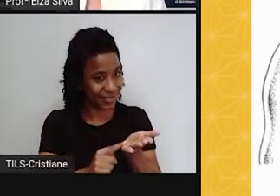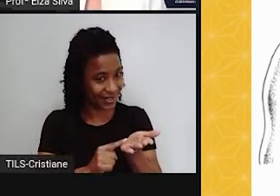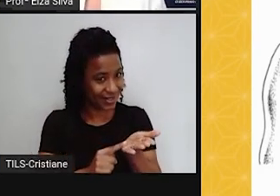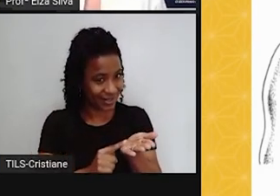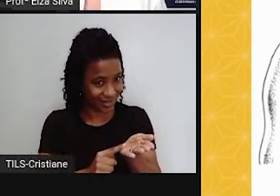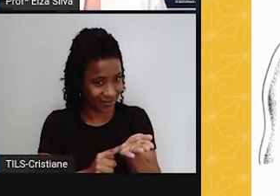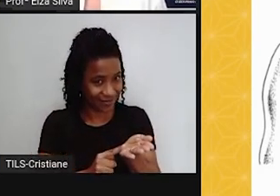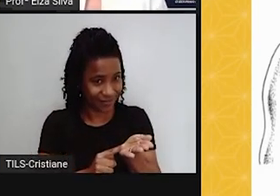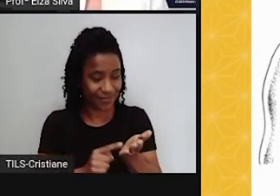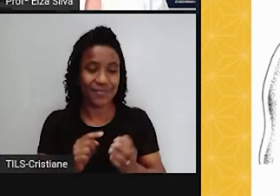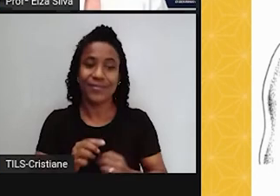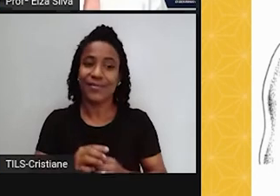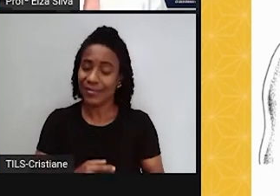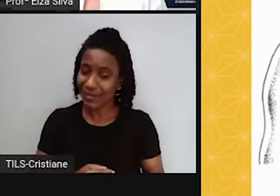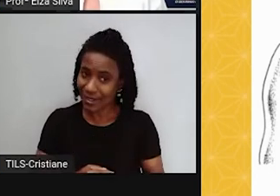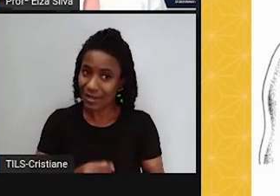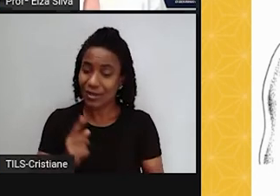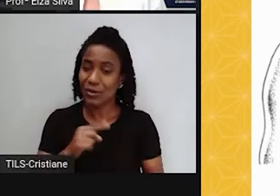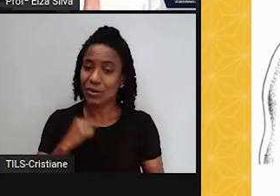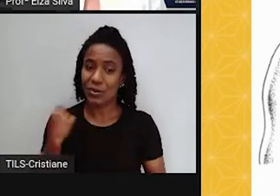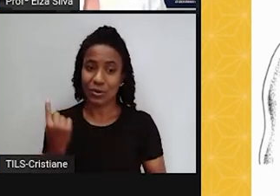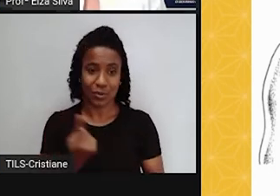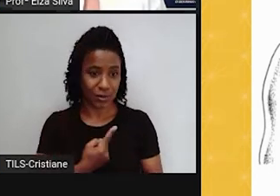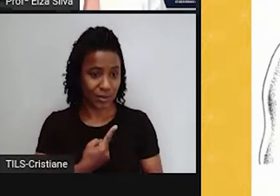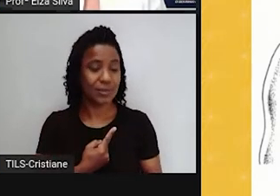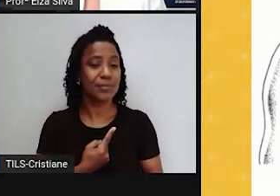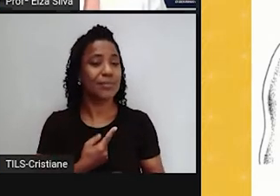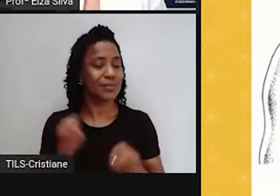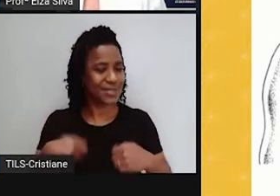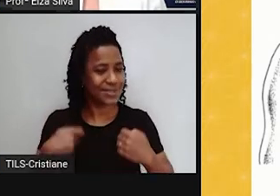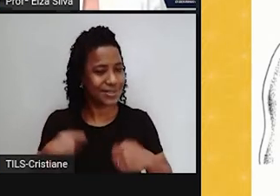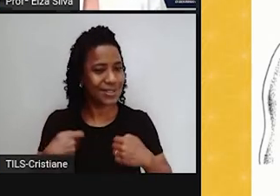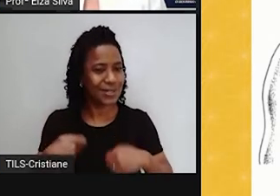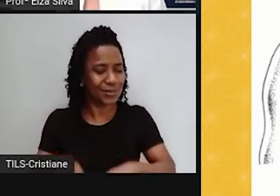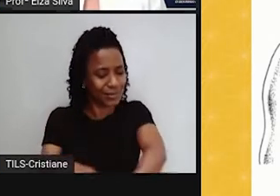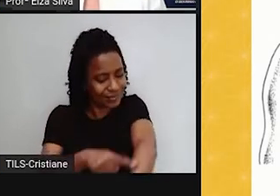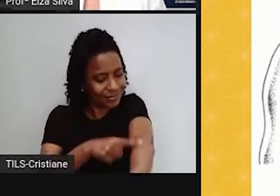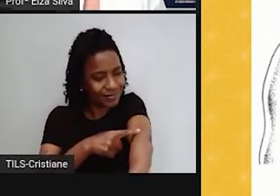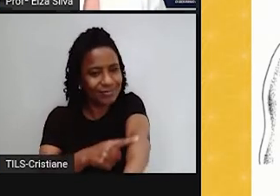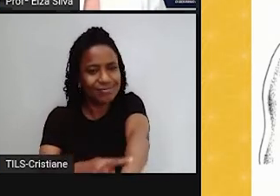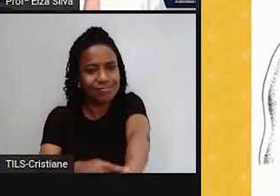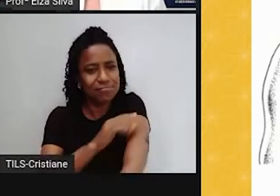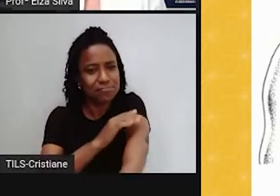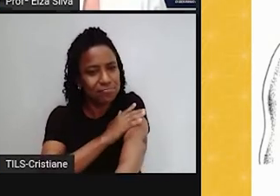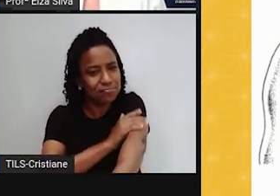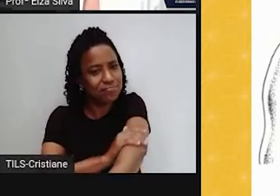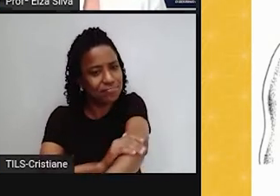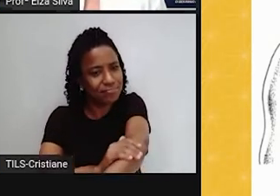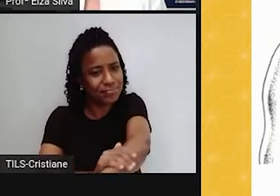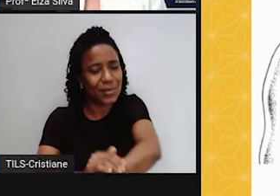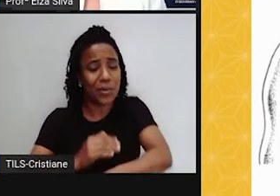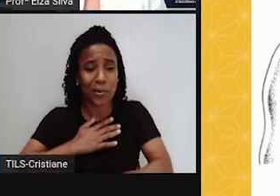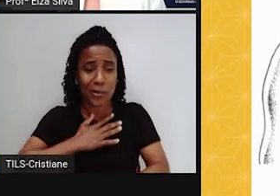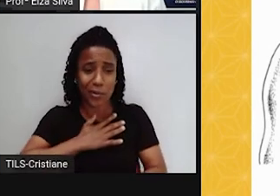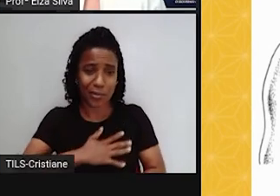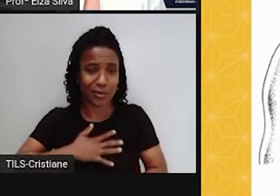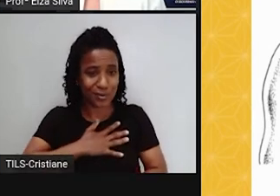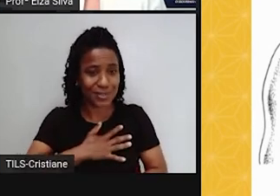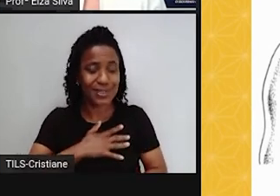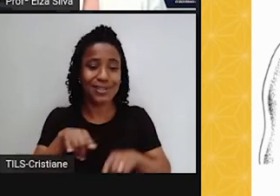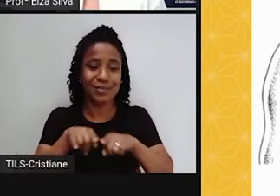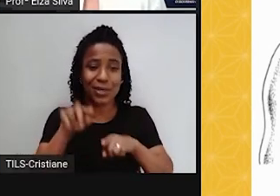verdade, devemos ser sempre orgulhosos, né, da nossa cor de pele, da nossa